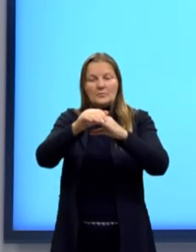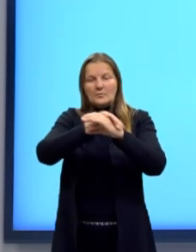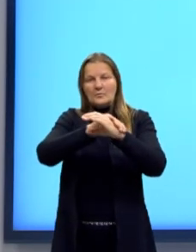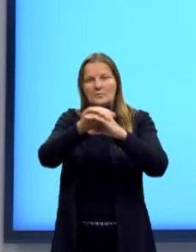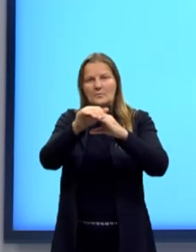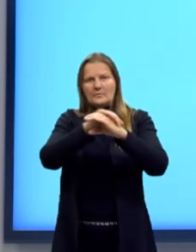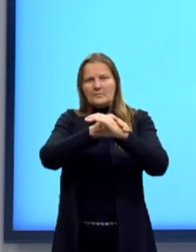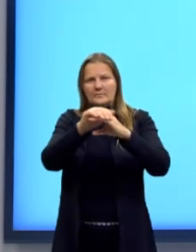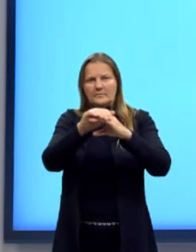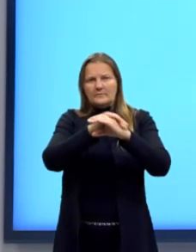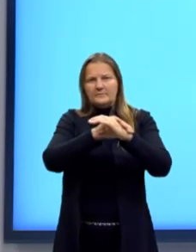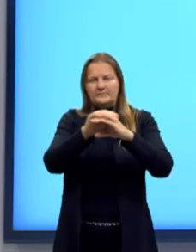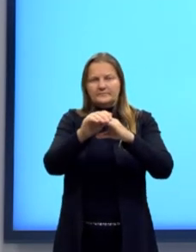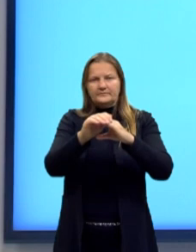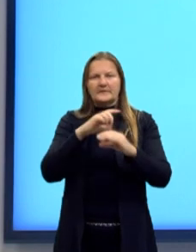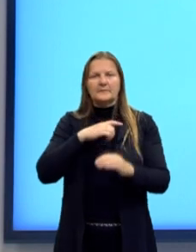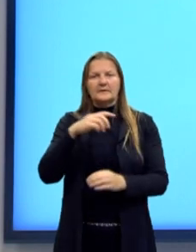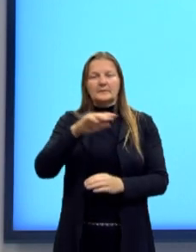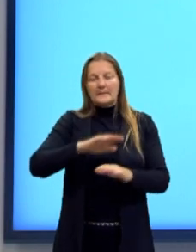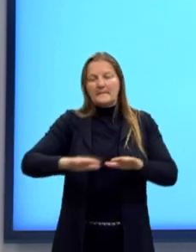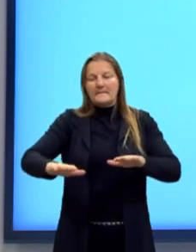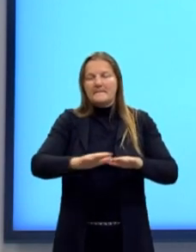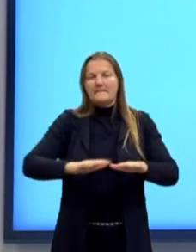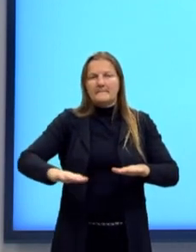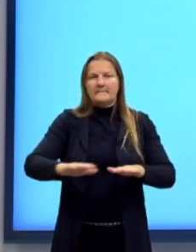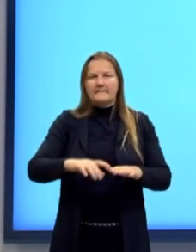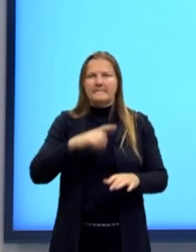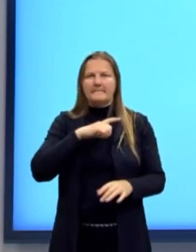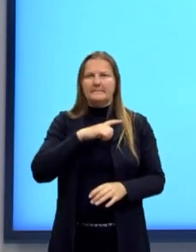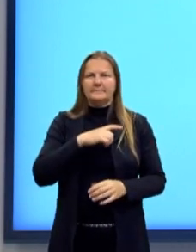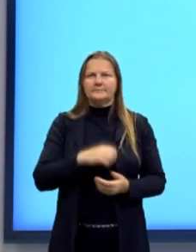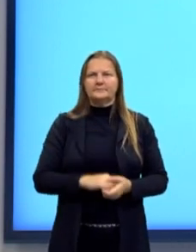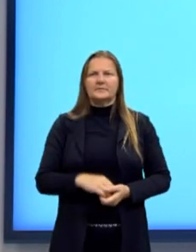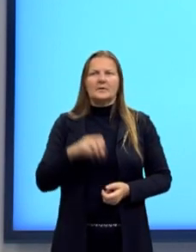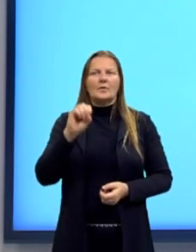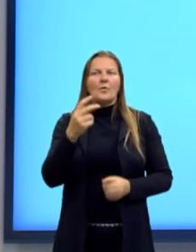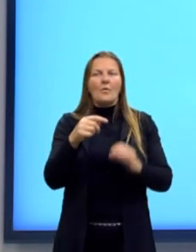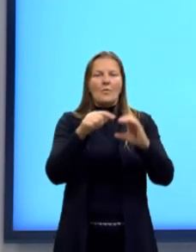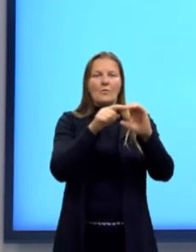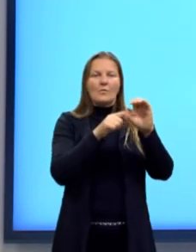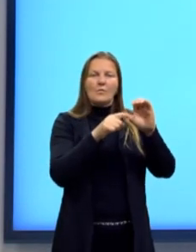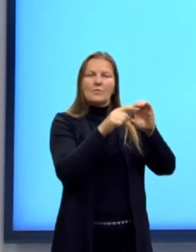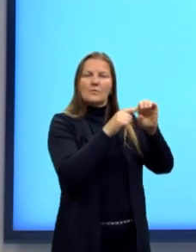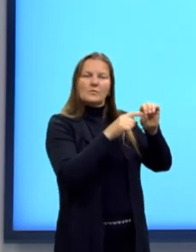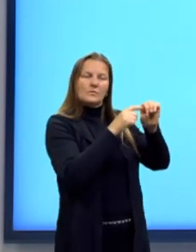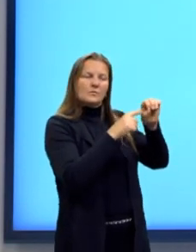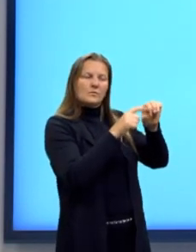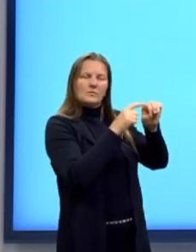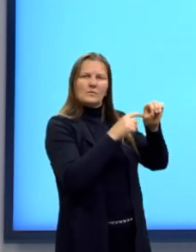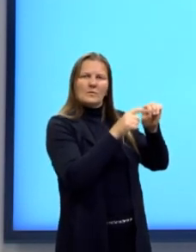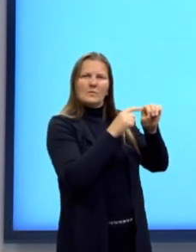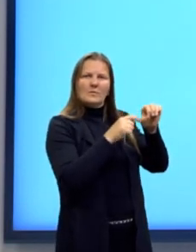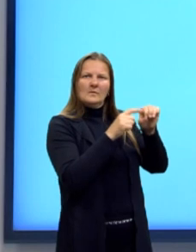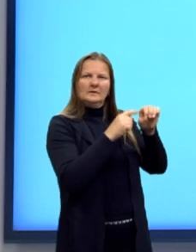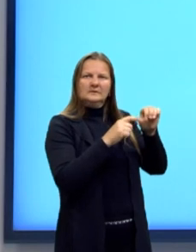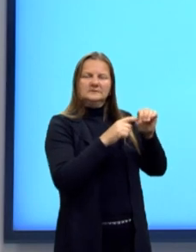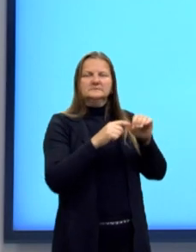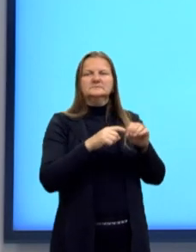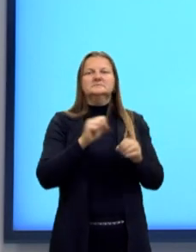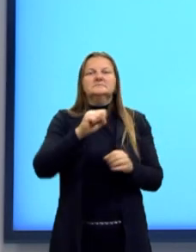mas ela continua sendo uma figura plana ou ainda uma bolinha aqui né uma circunferência